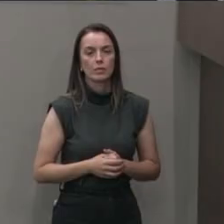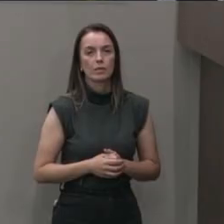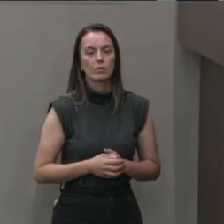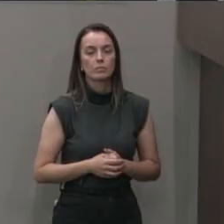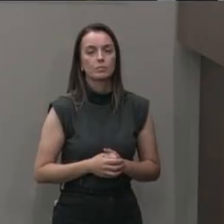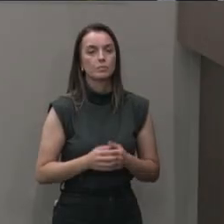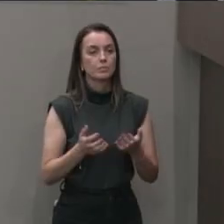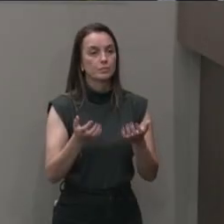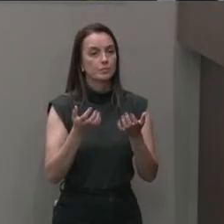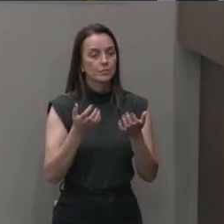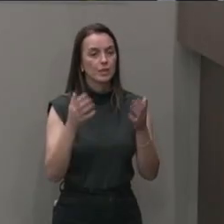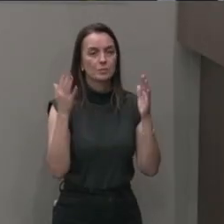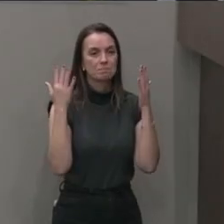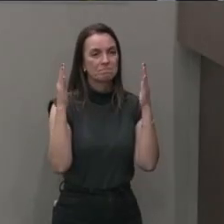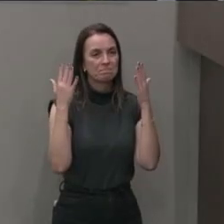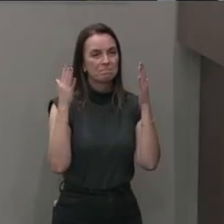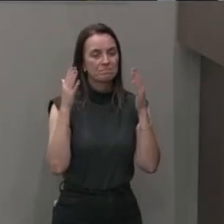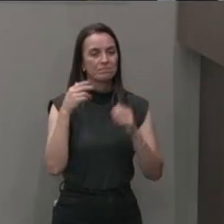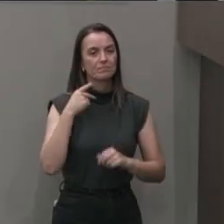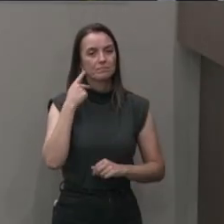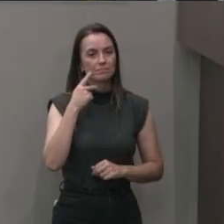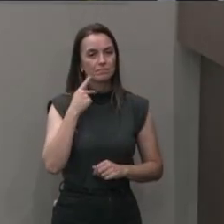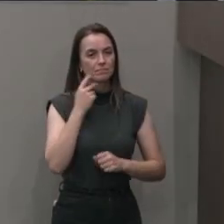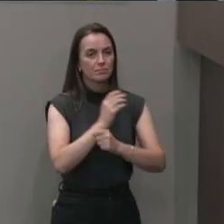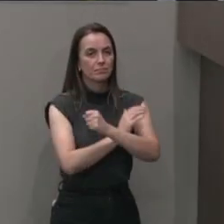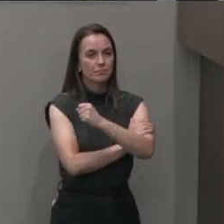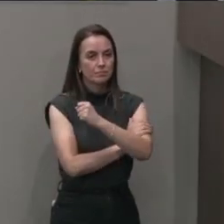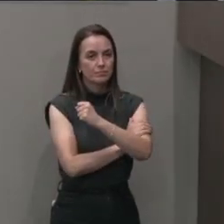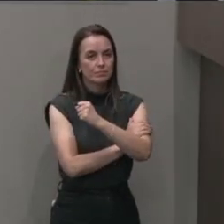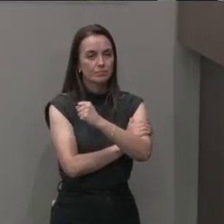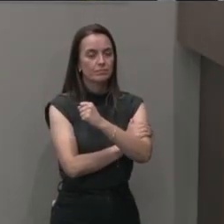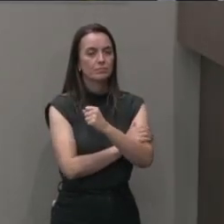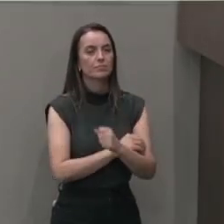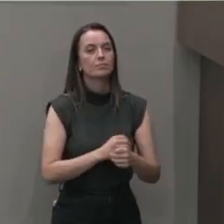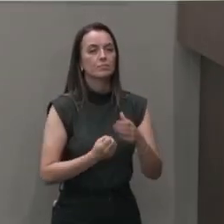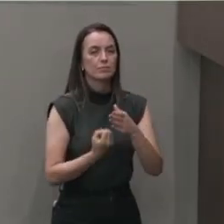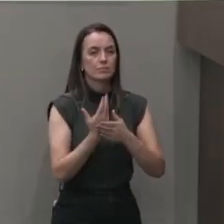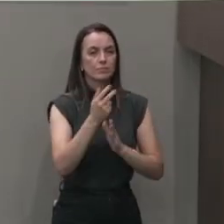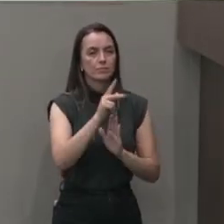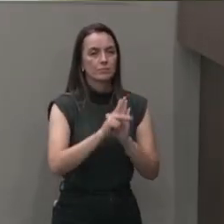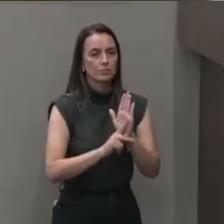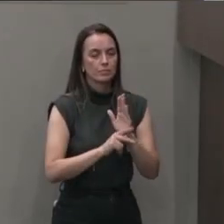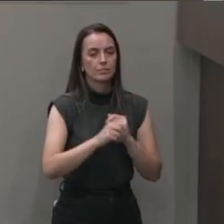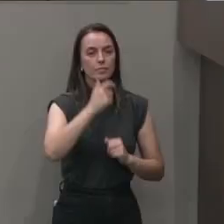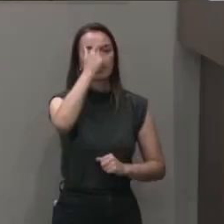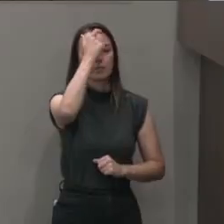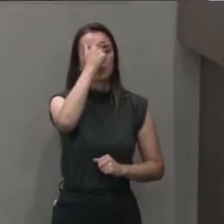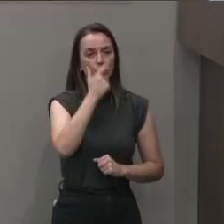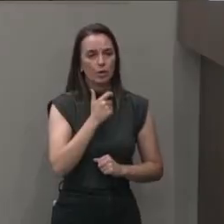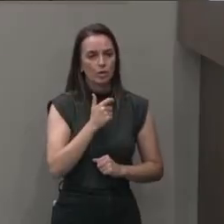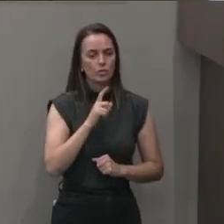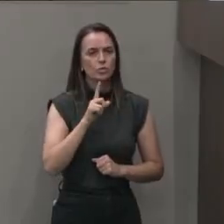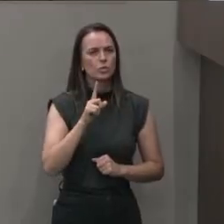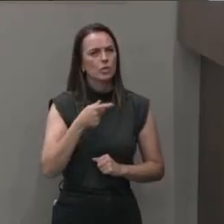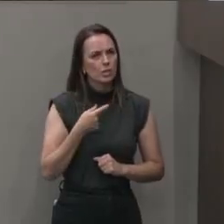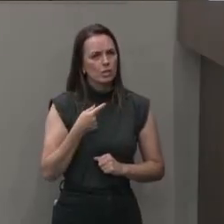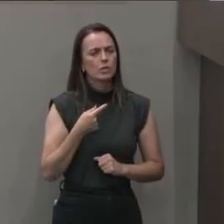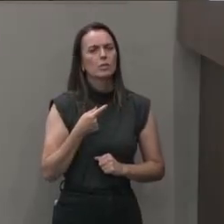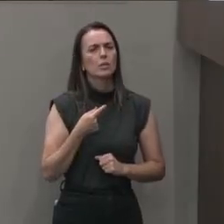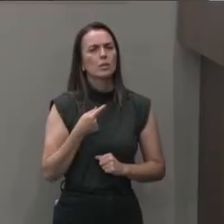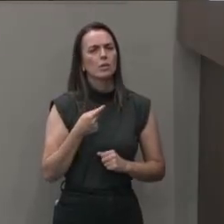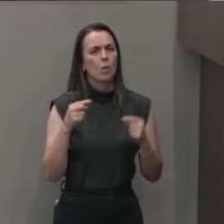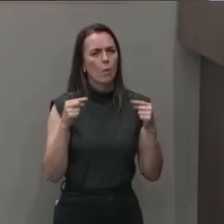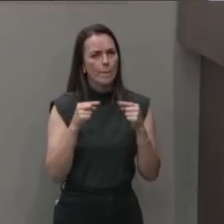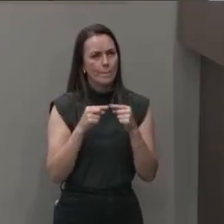Quero parabenizar o vereador Gil pelo projeto. Acho que ele vem ao encontro de uma realidade